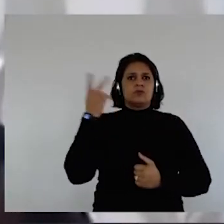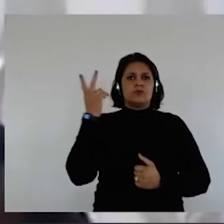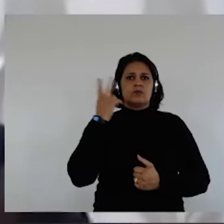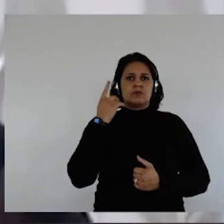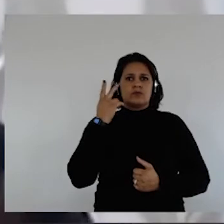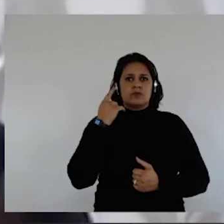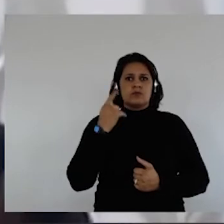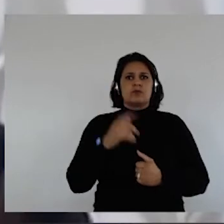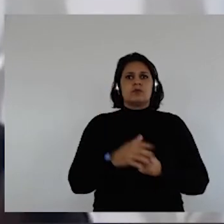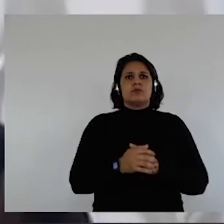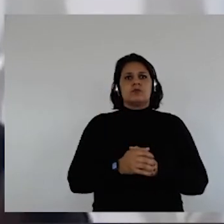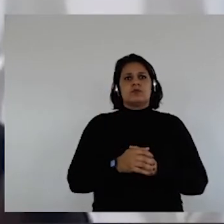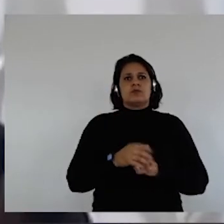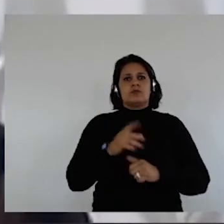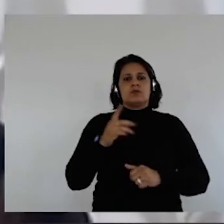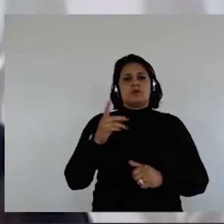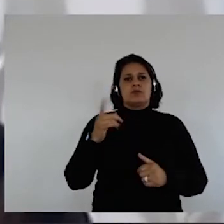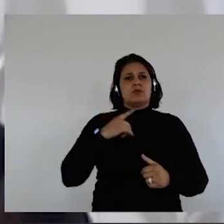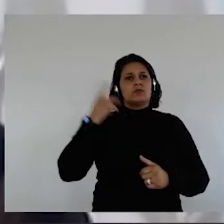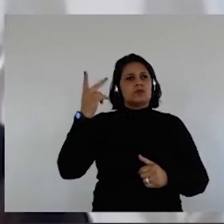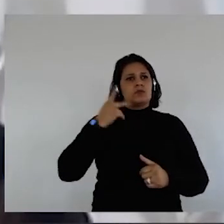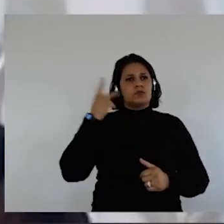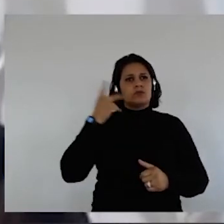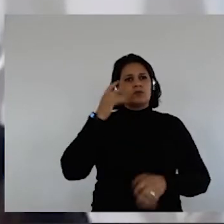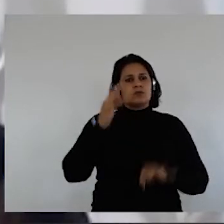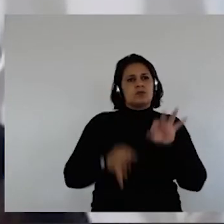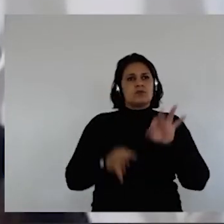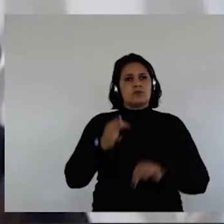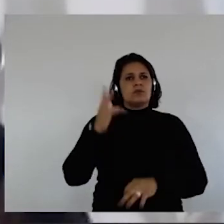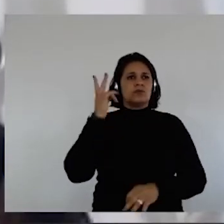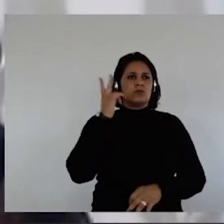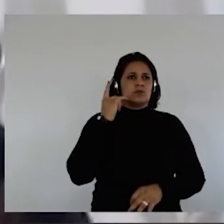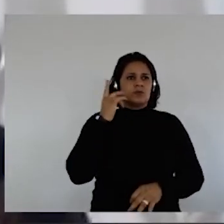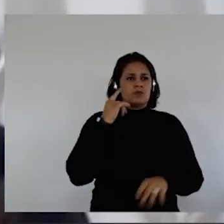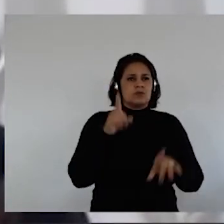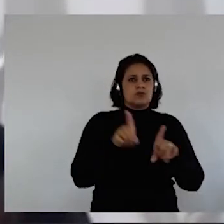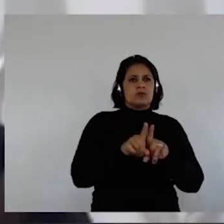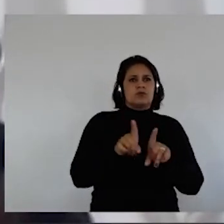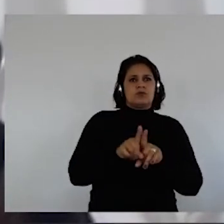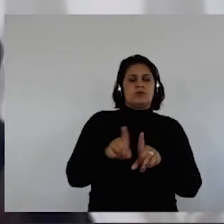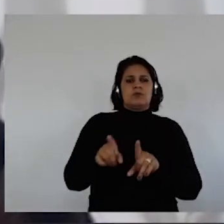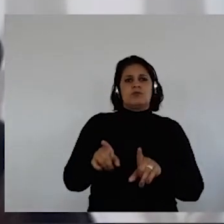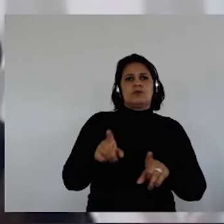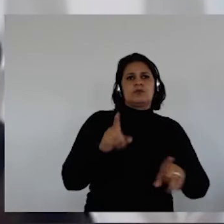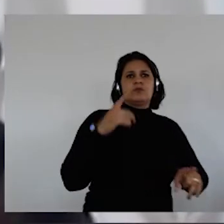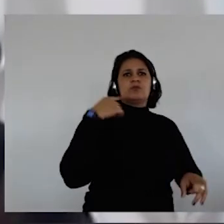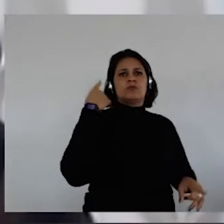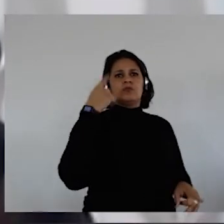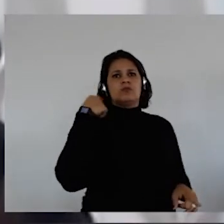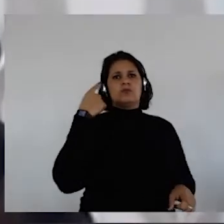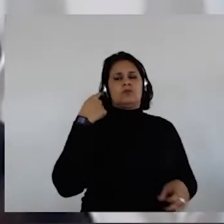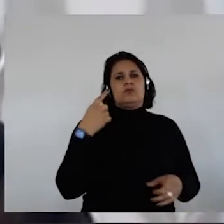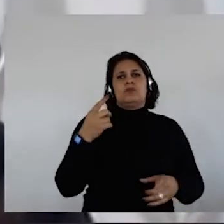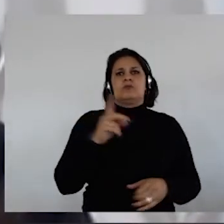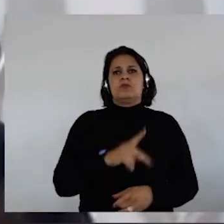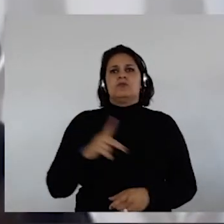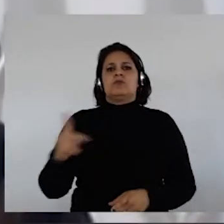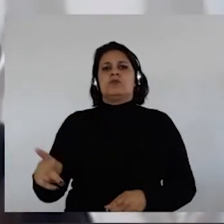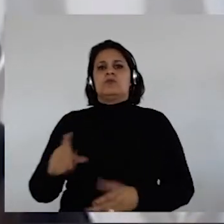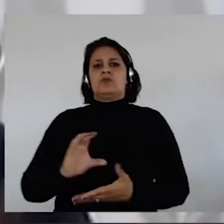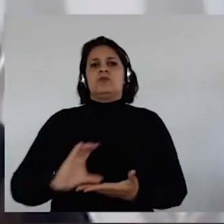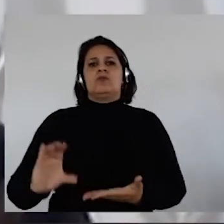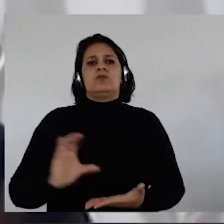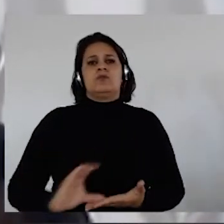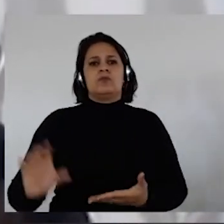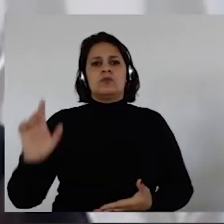promotor de Justiça do Ministério Público do Estado do Ceará e advogado, professor do curso de Direito da Universidade